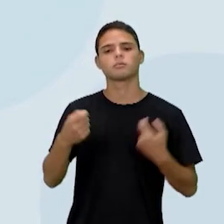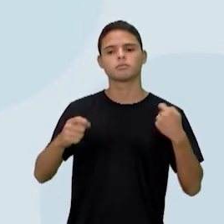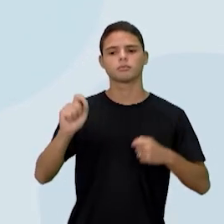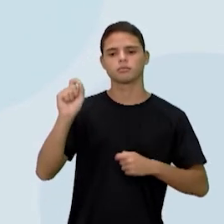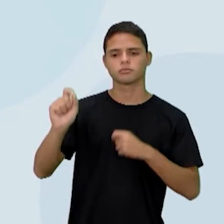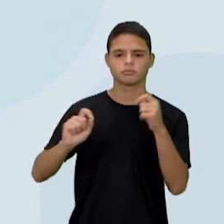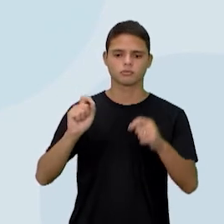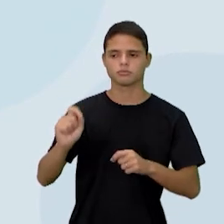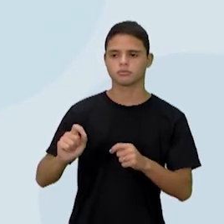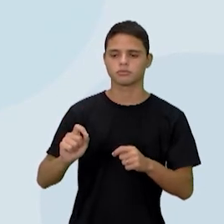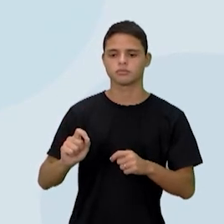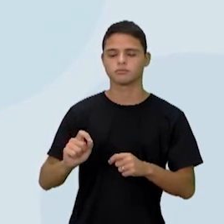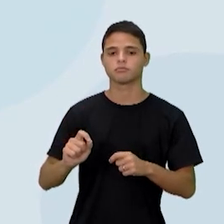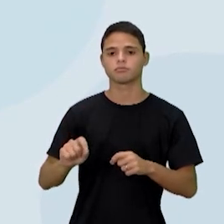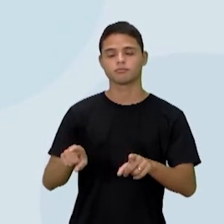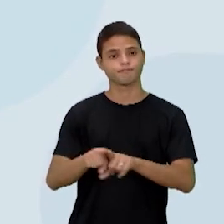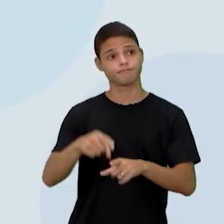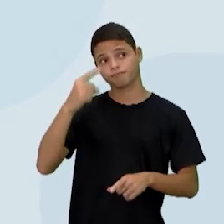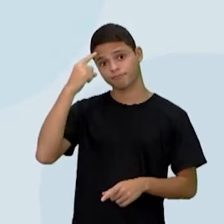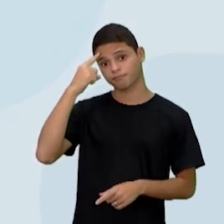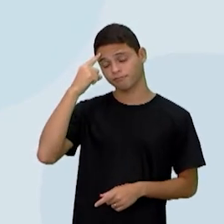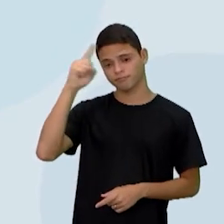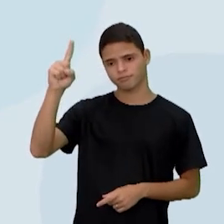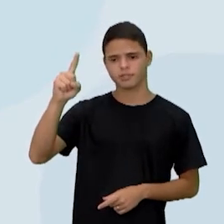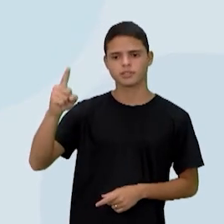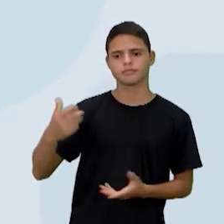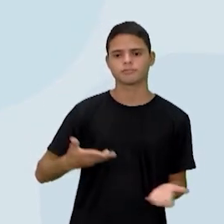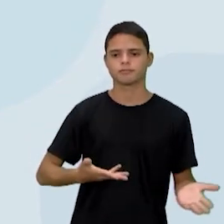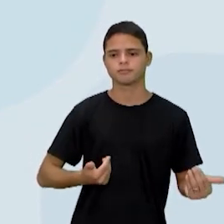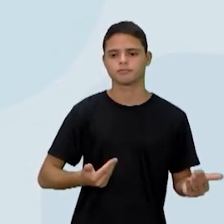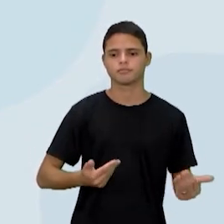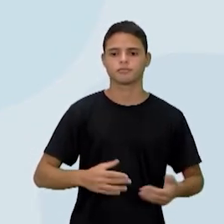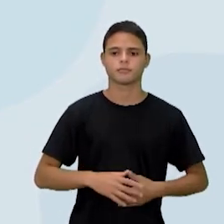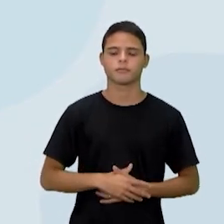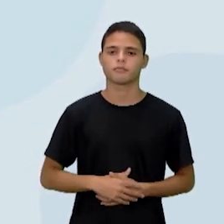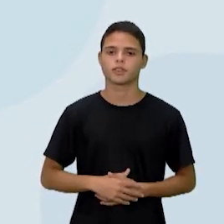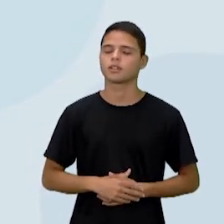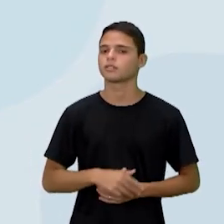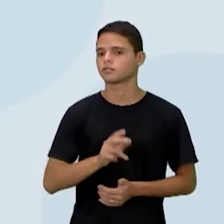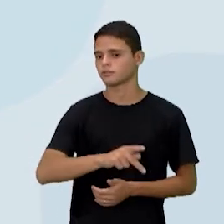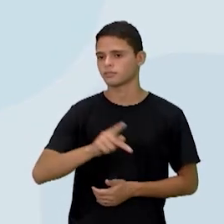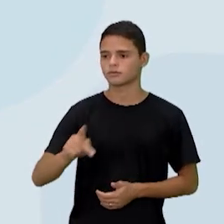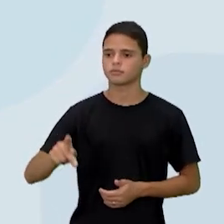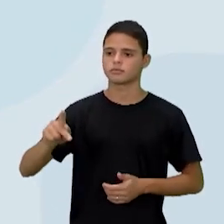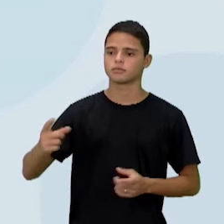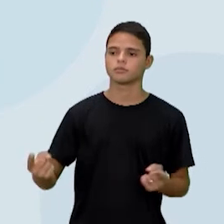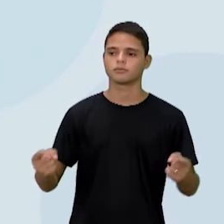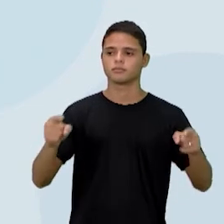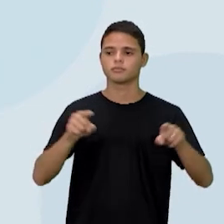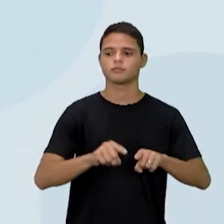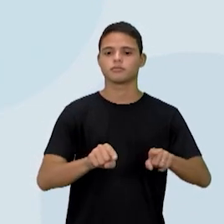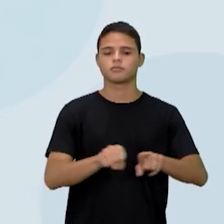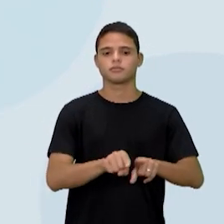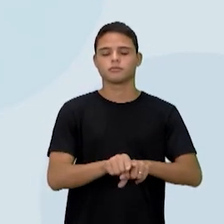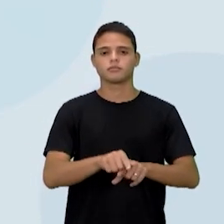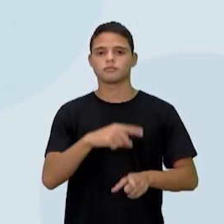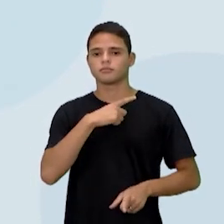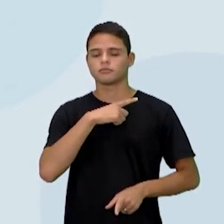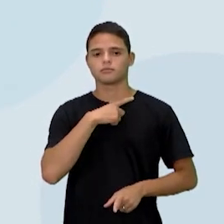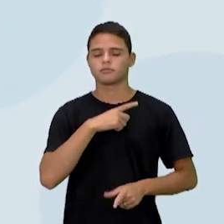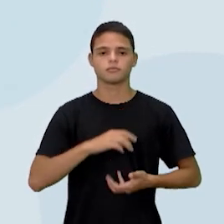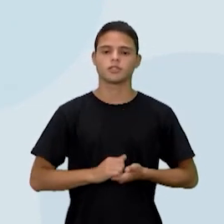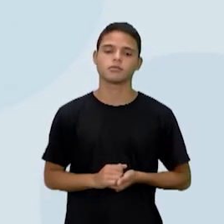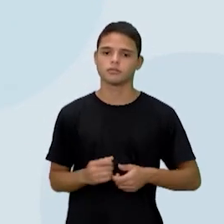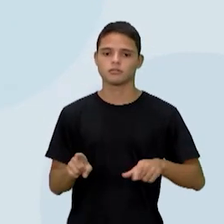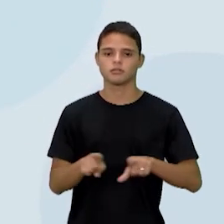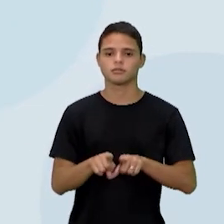precisam, especialmente se pensarmos os mais jovens. A professora, em parceria com uma universidade do sul do país, está desenvolvendo